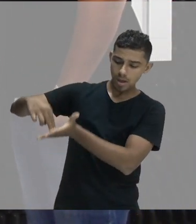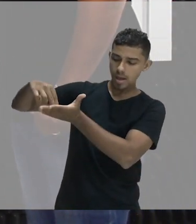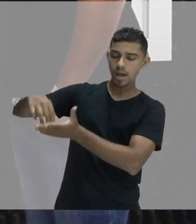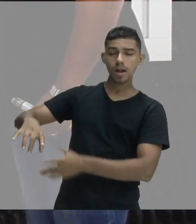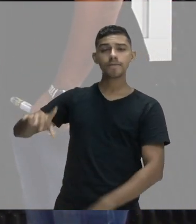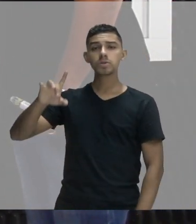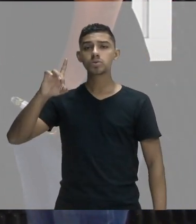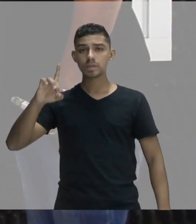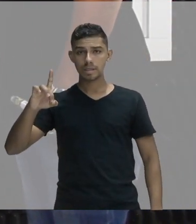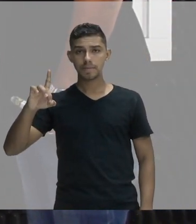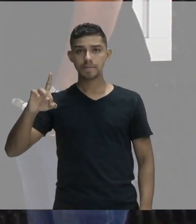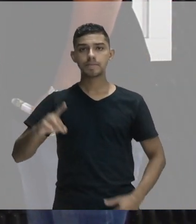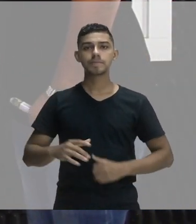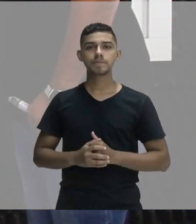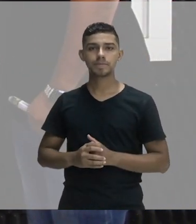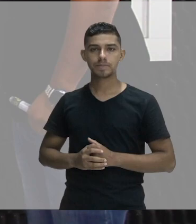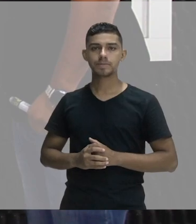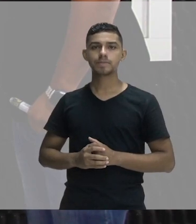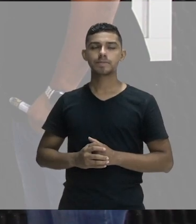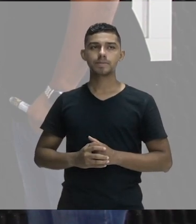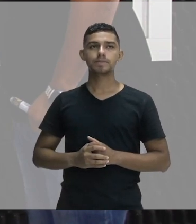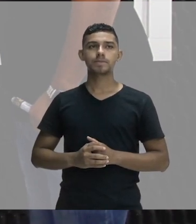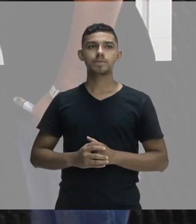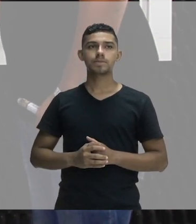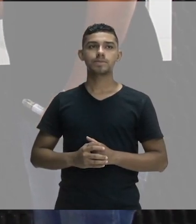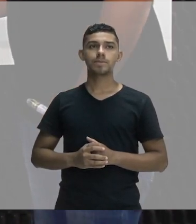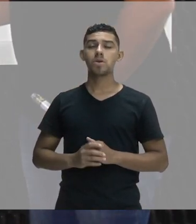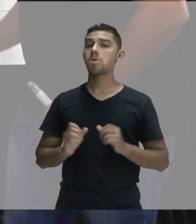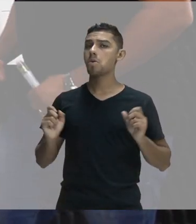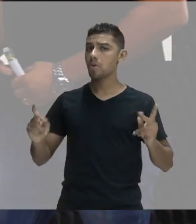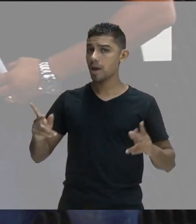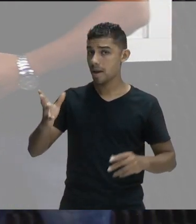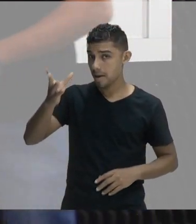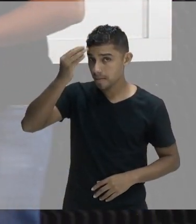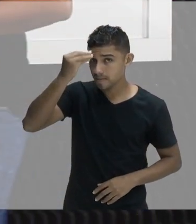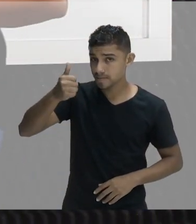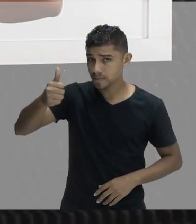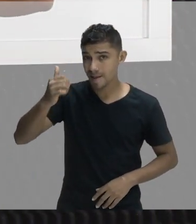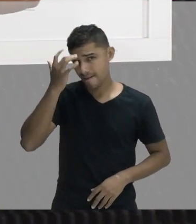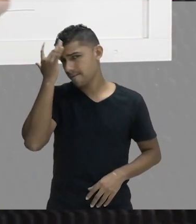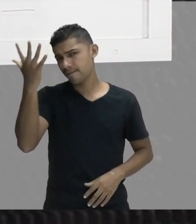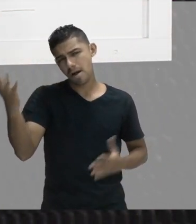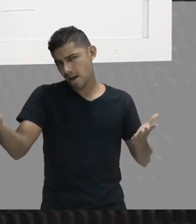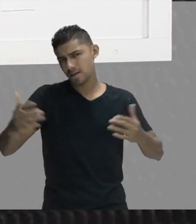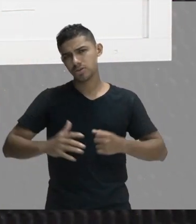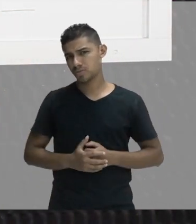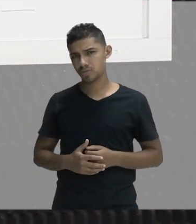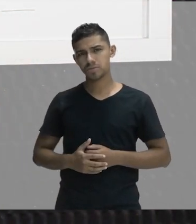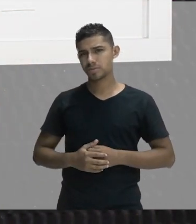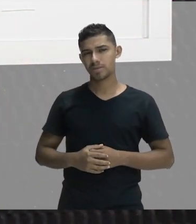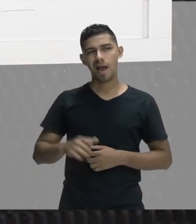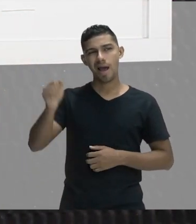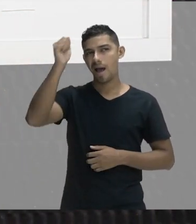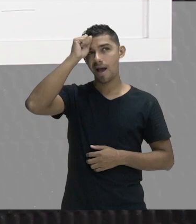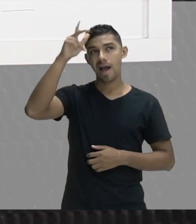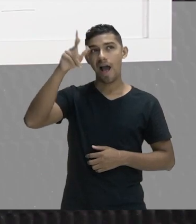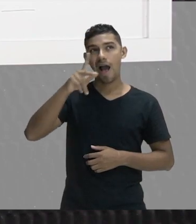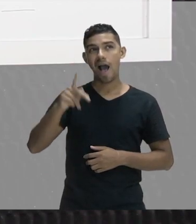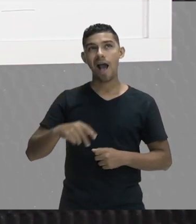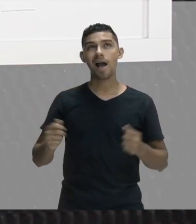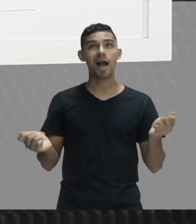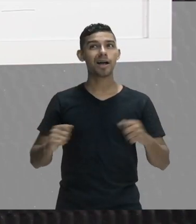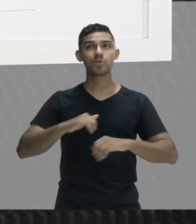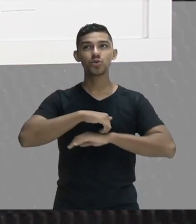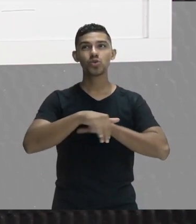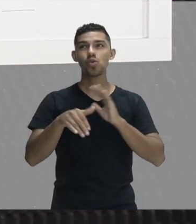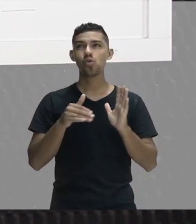2 e o elevador D. Certo? Então veja que aí a gente, né, fez todas as